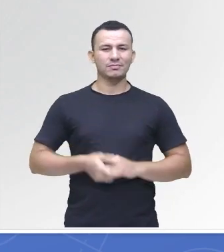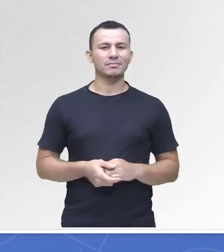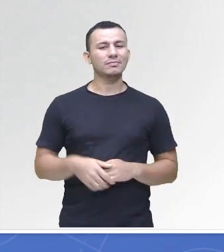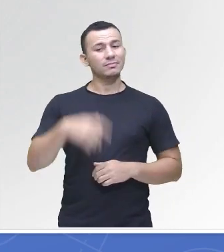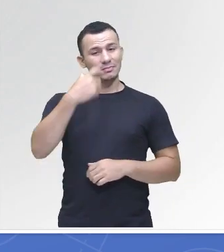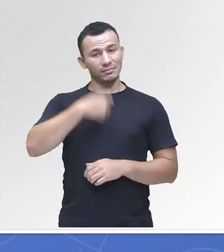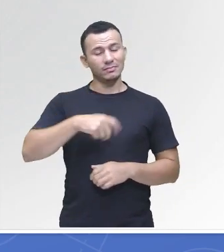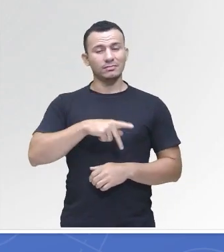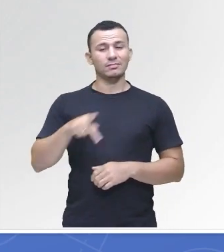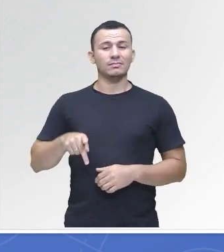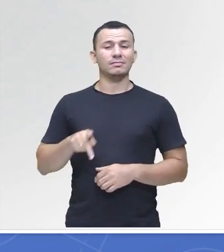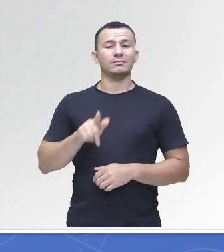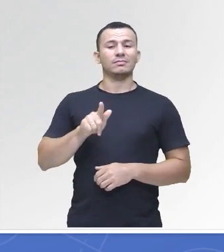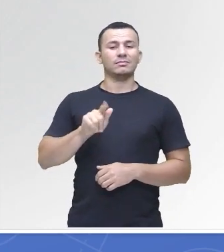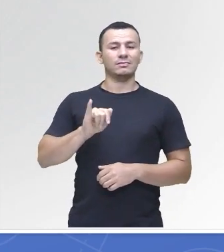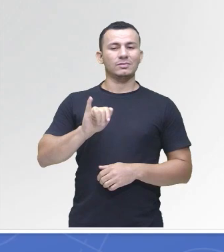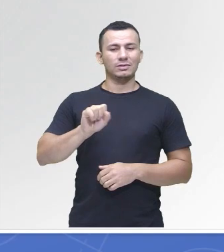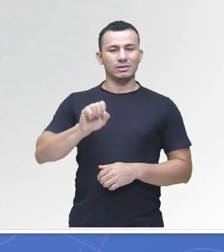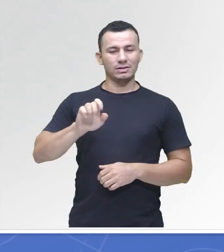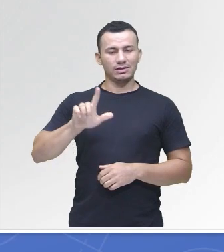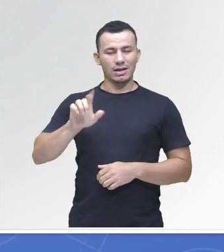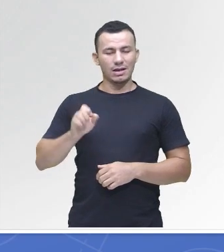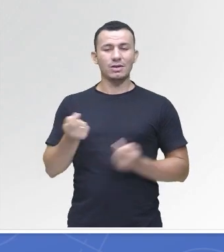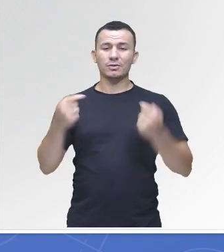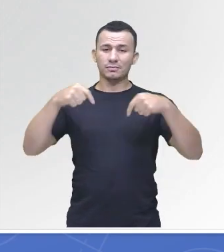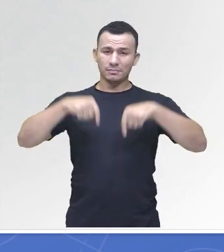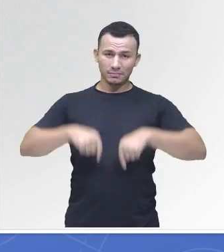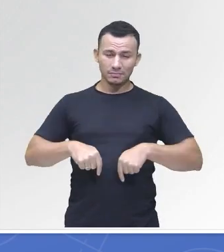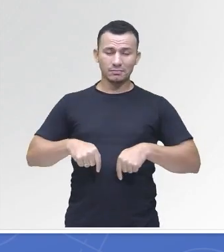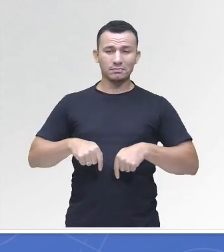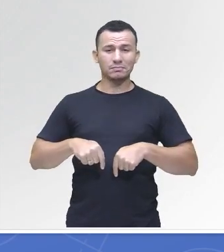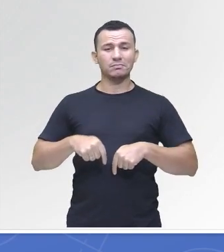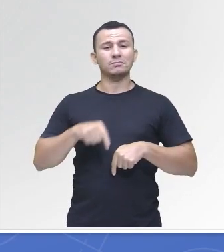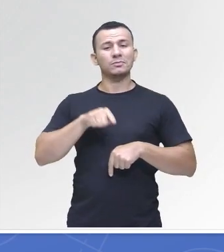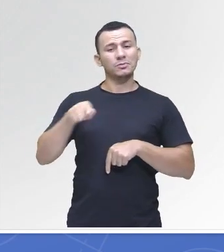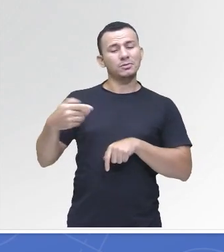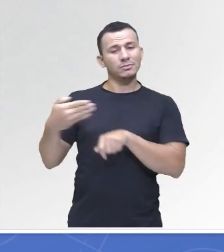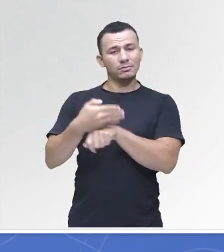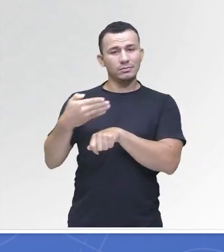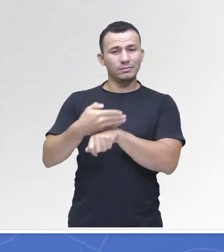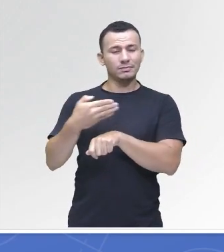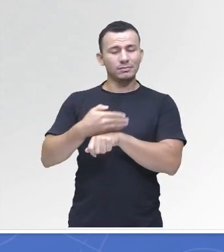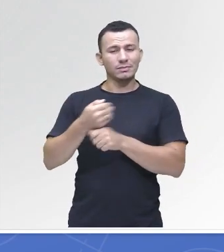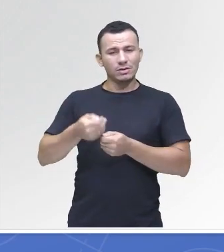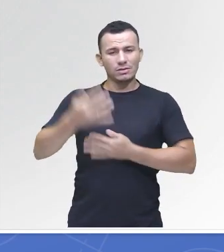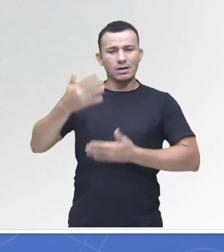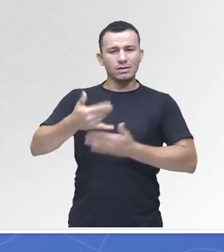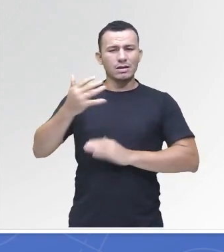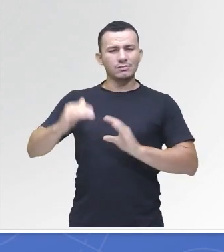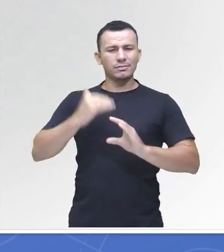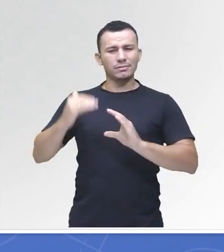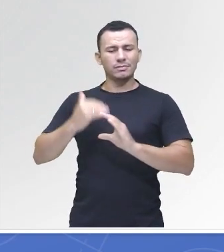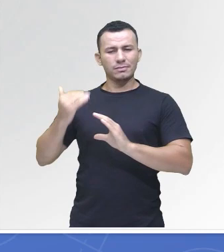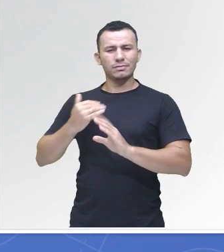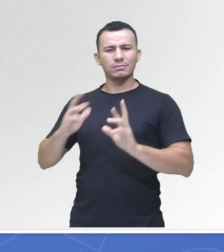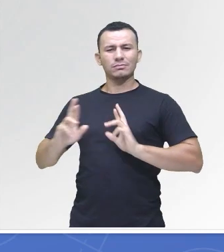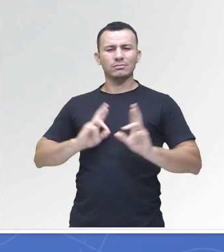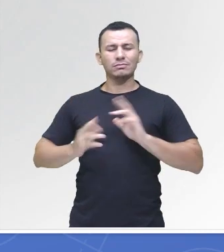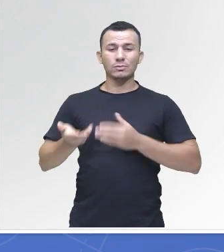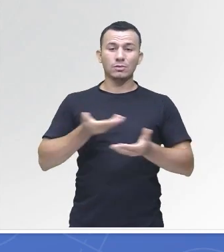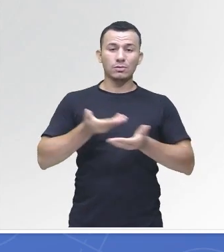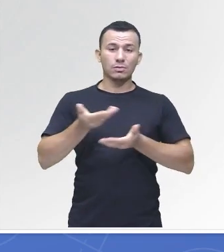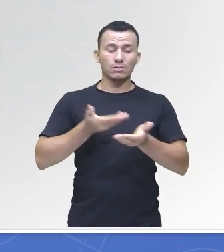professora Gisele Palmeira, estou aqui com vocês, conto com a participação de vocês também pelo chat, tá? É importante a